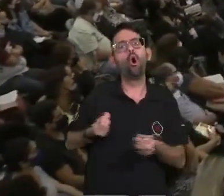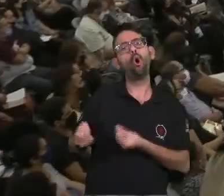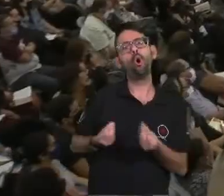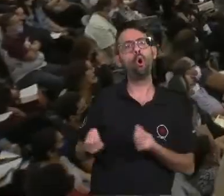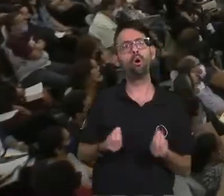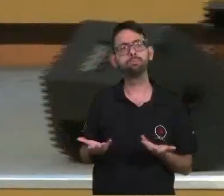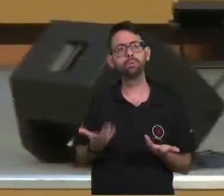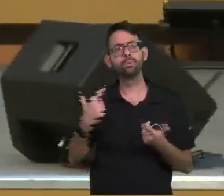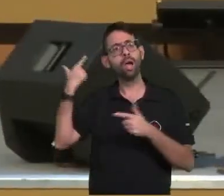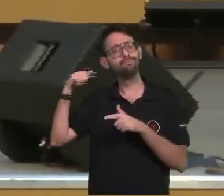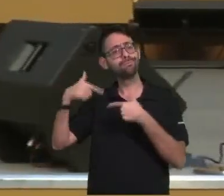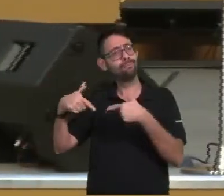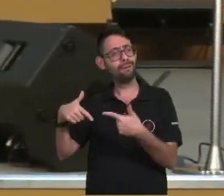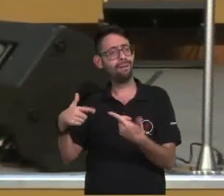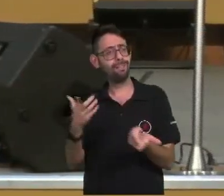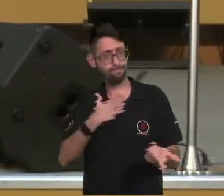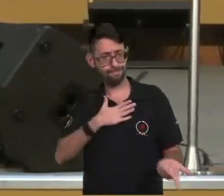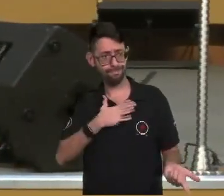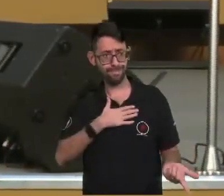emprego? Porque a mudança está aqui, ó,